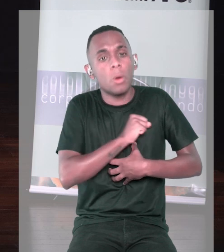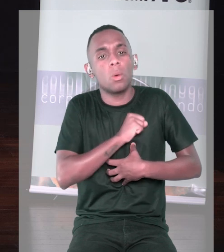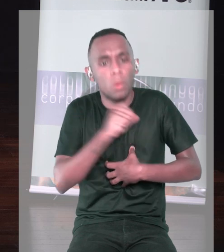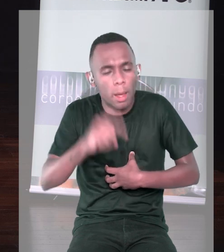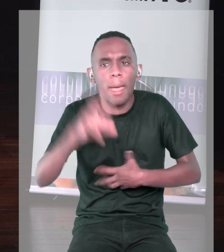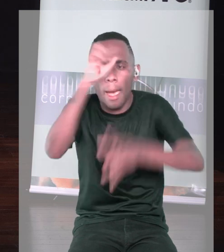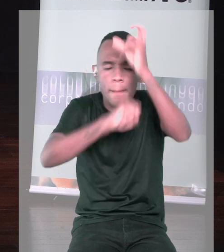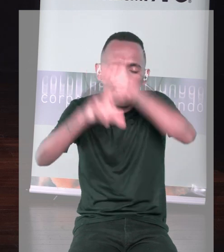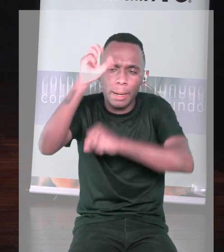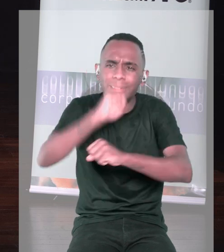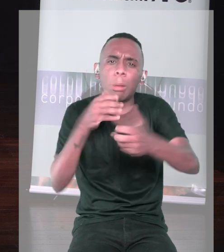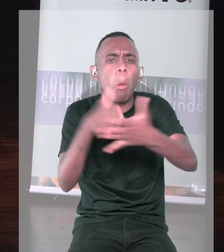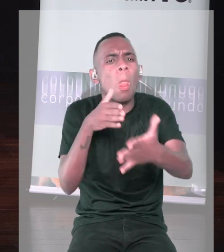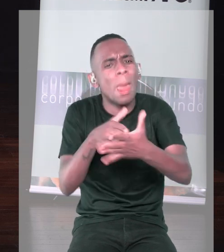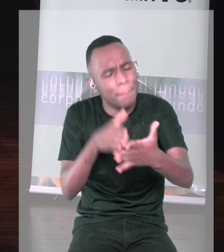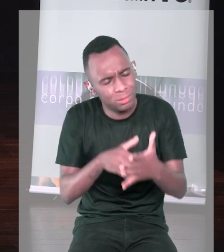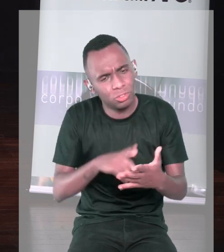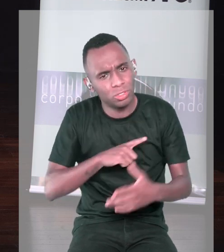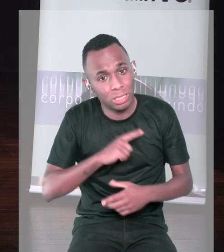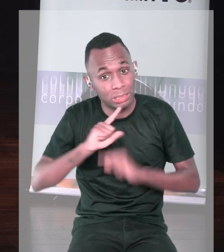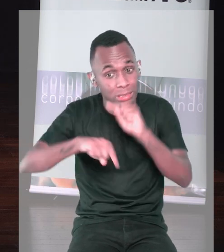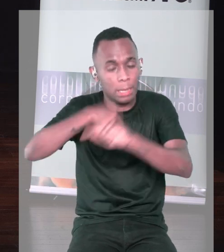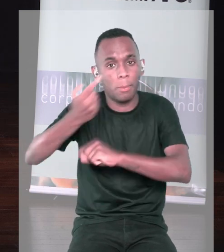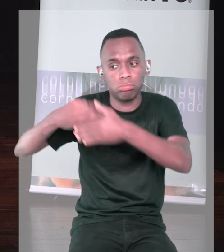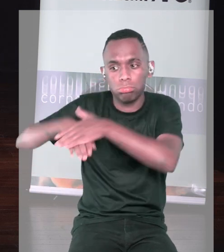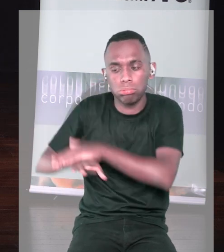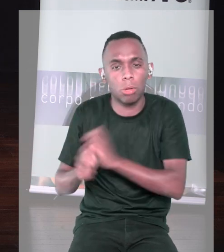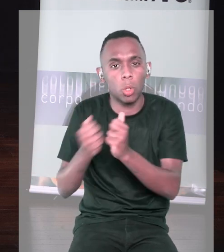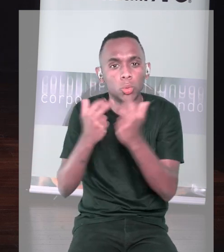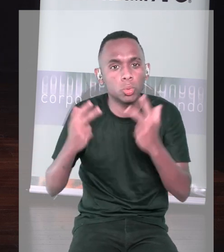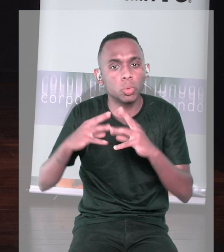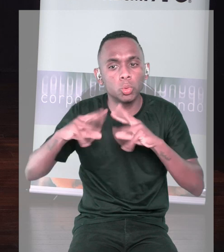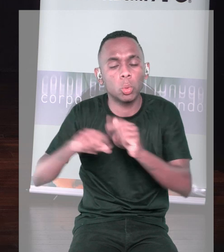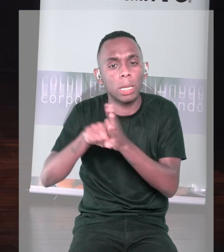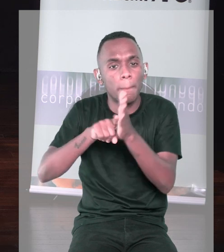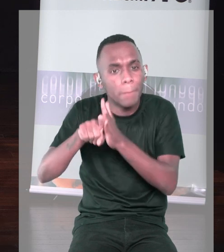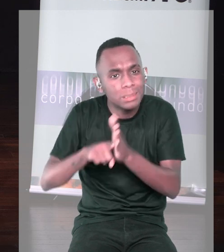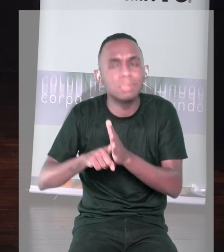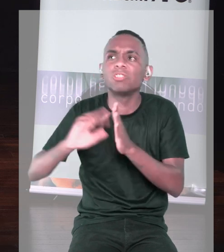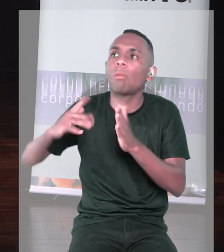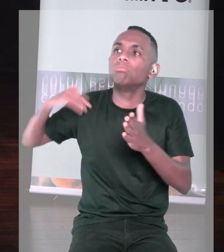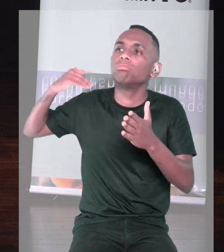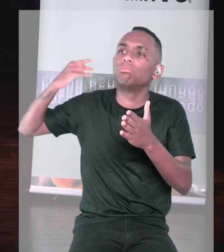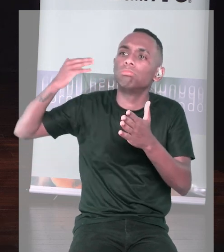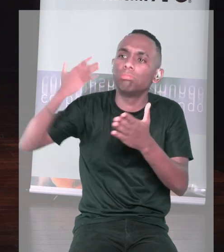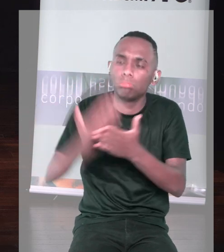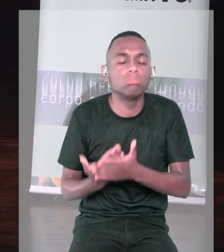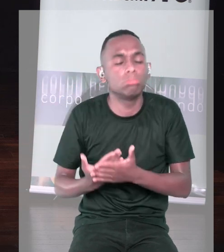toda a ciência herdada, ouvida. Amor começa